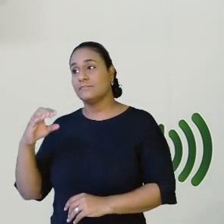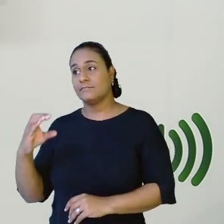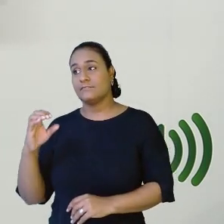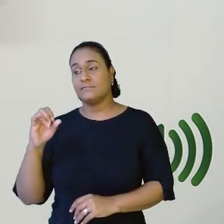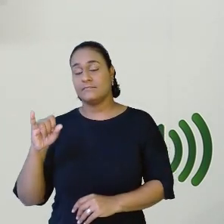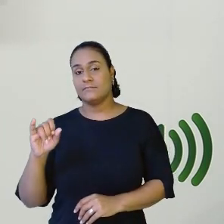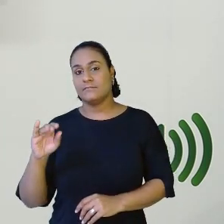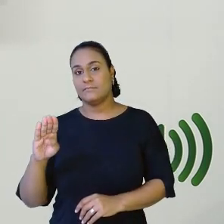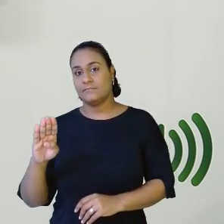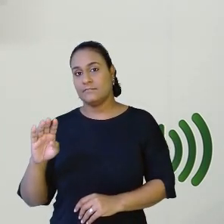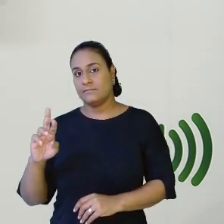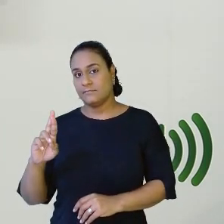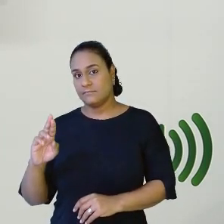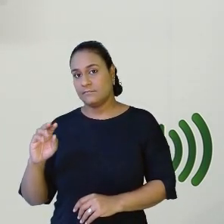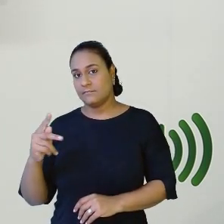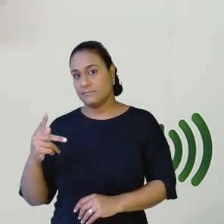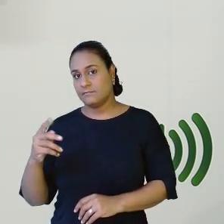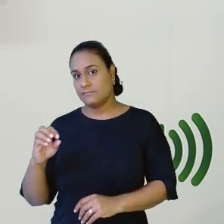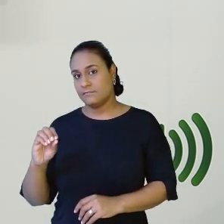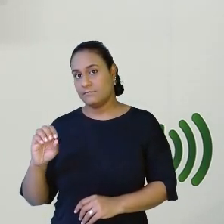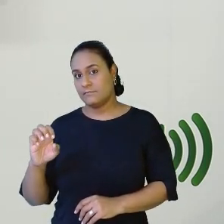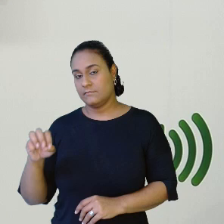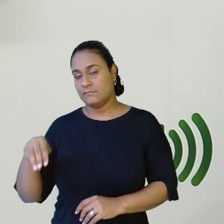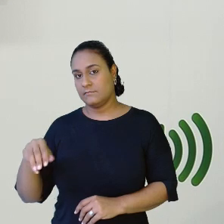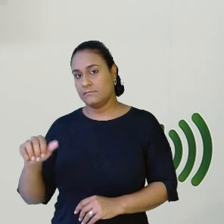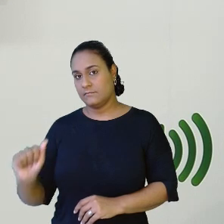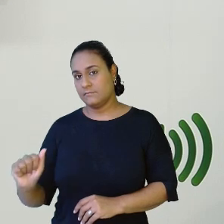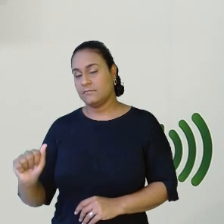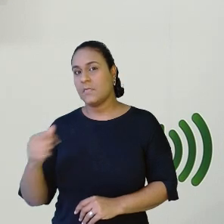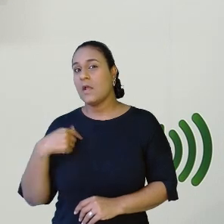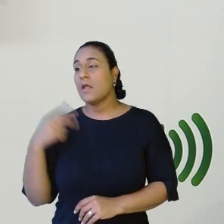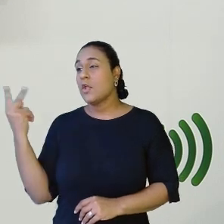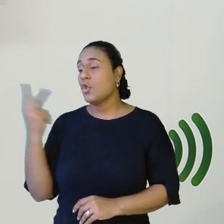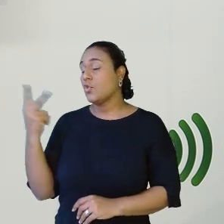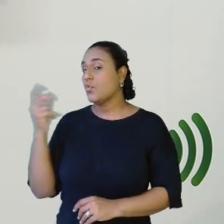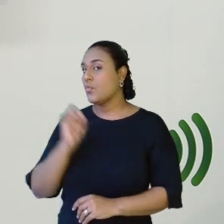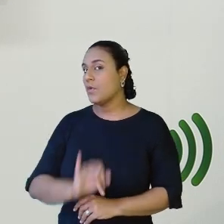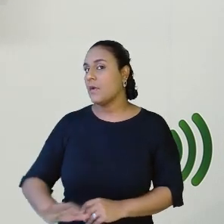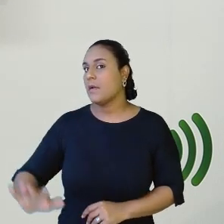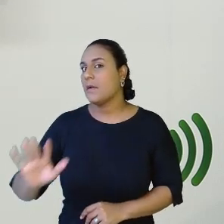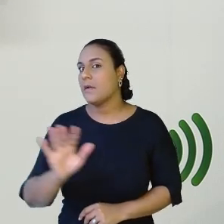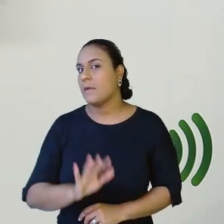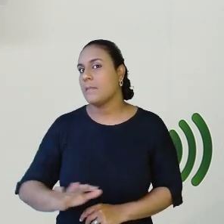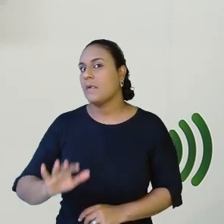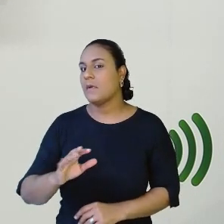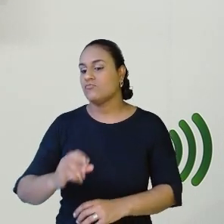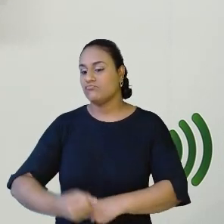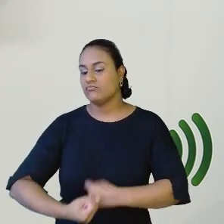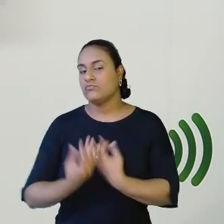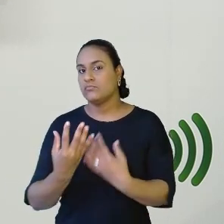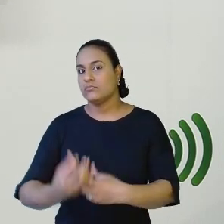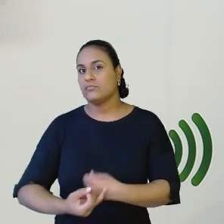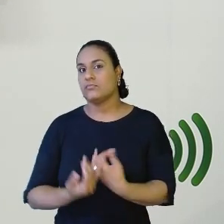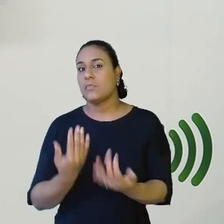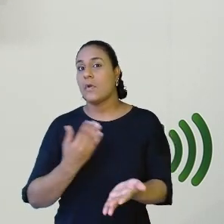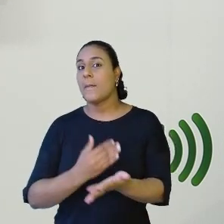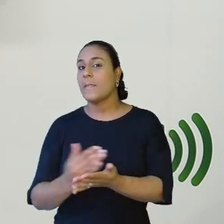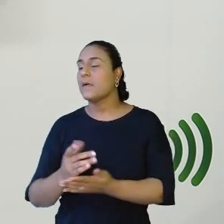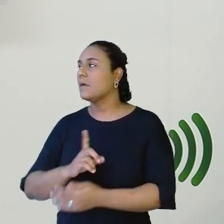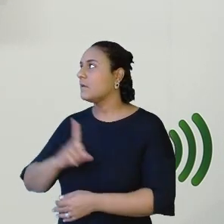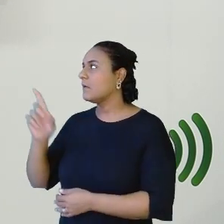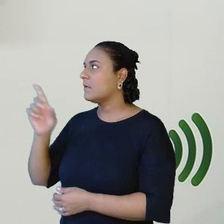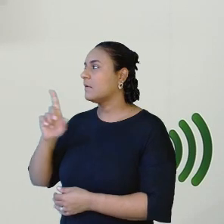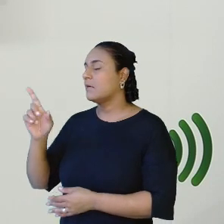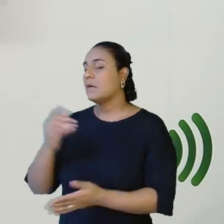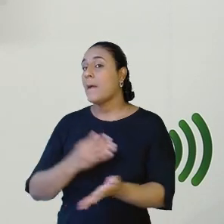cyberpoema. Eu trouxe para vocês, nesse poema aqui, nessas duas imagens, um poema que vai começando com a letrinha, olha. Começa